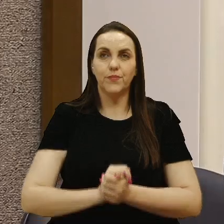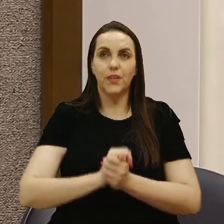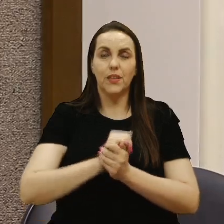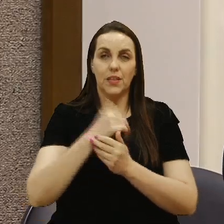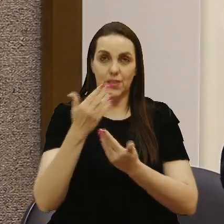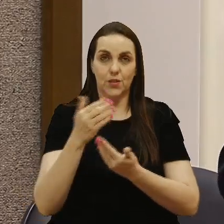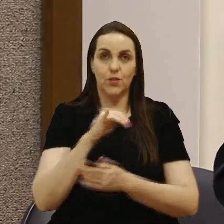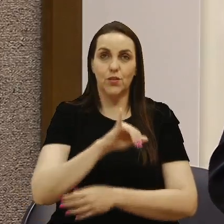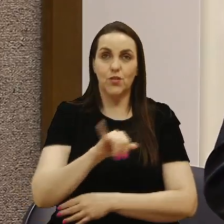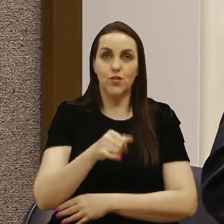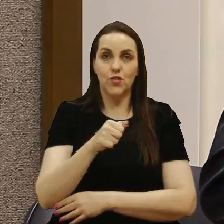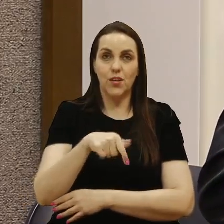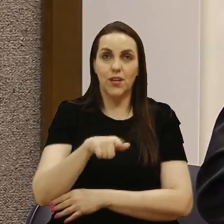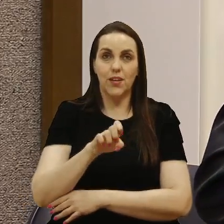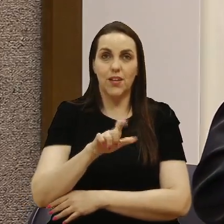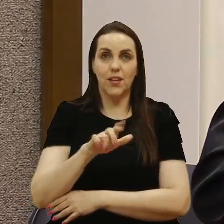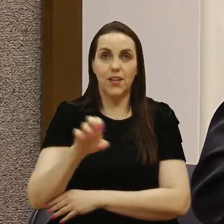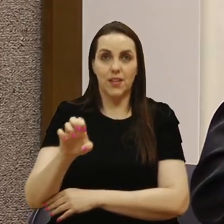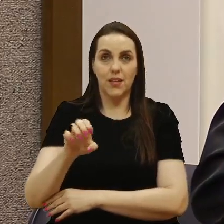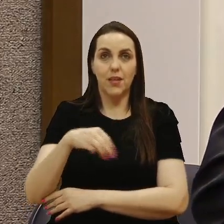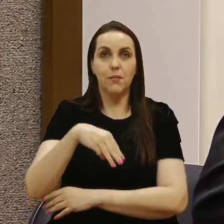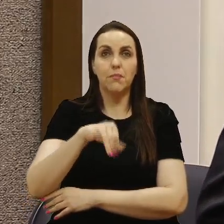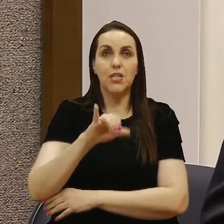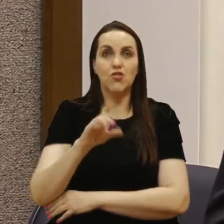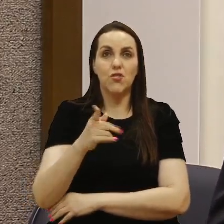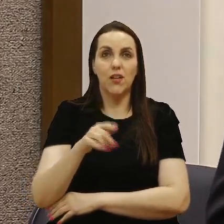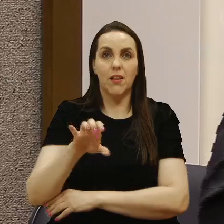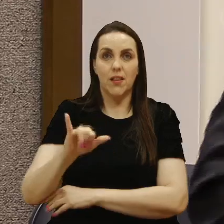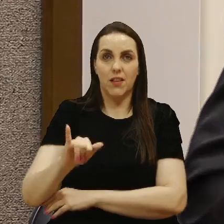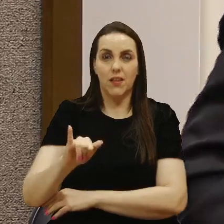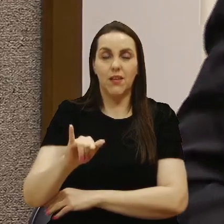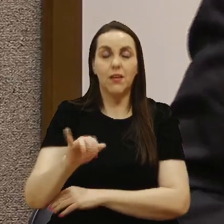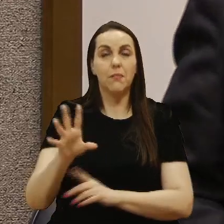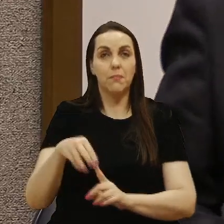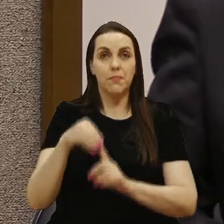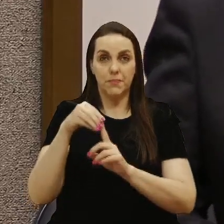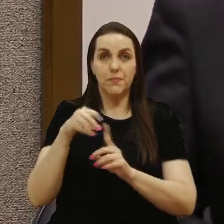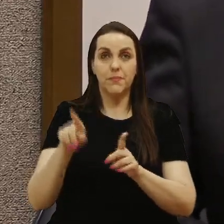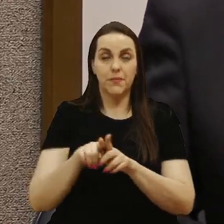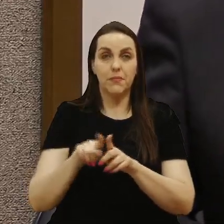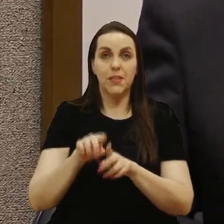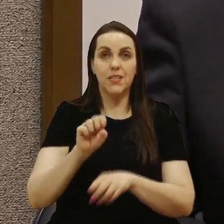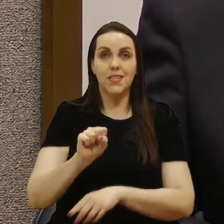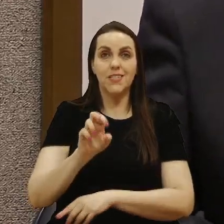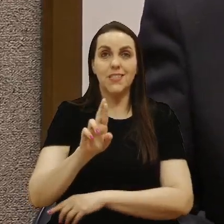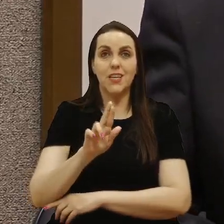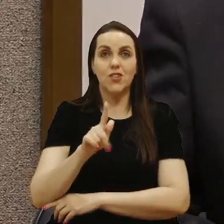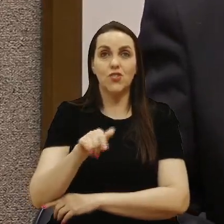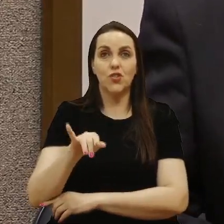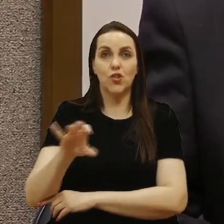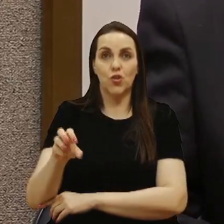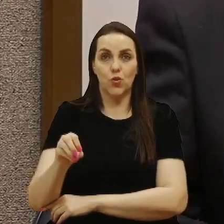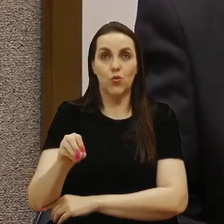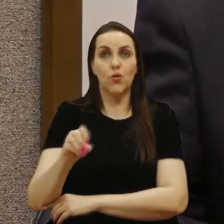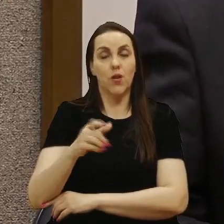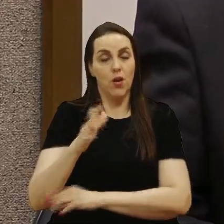Jaqueline Andrade, Michele dos Santos, e especialmente o Serginho Birajara, que é nosso colega do